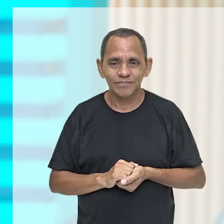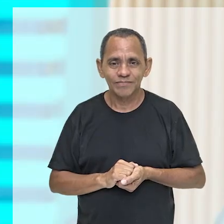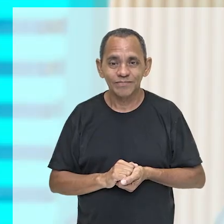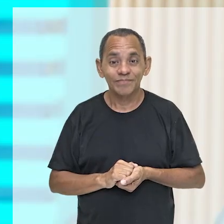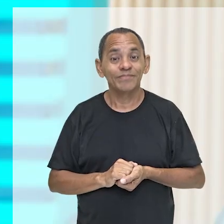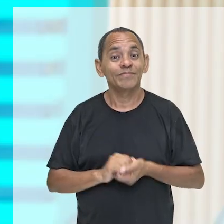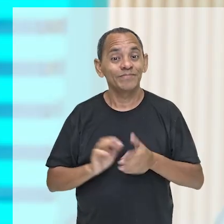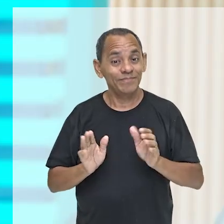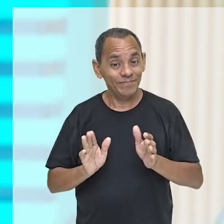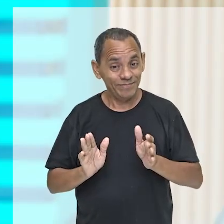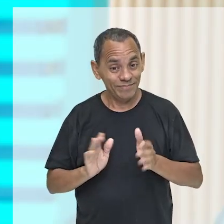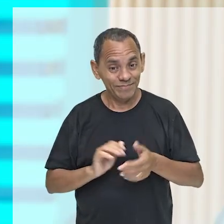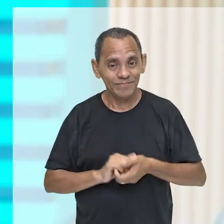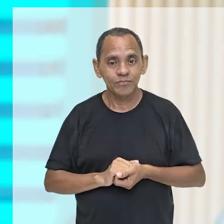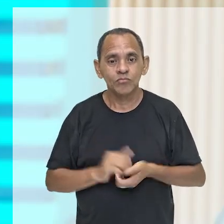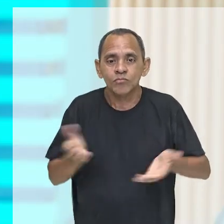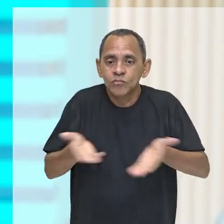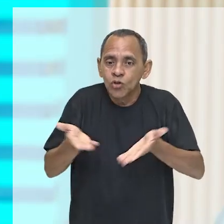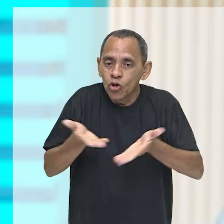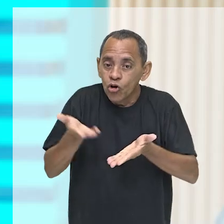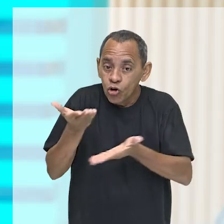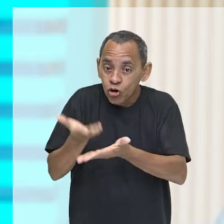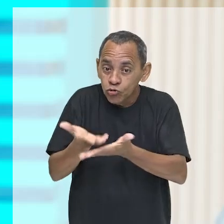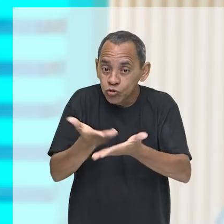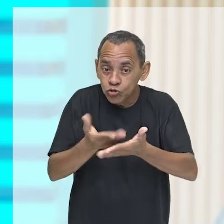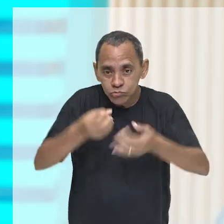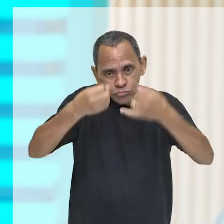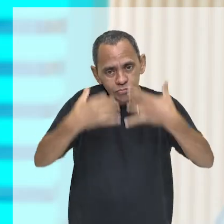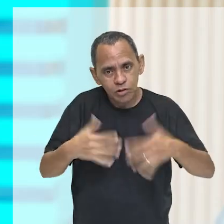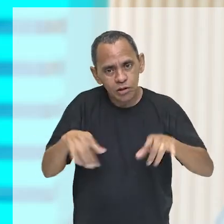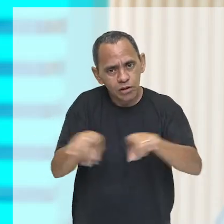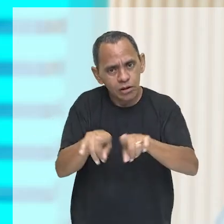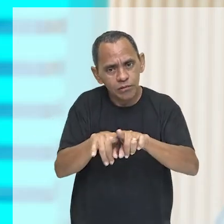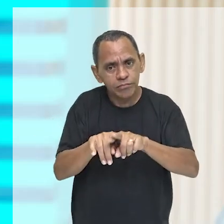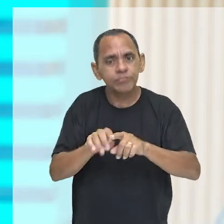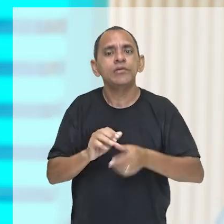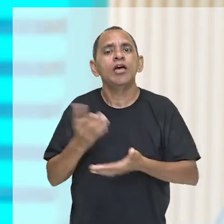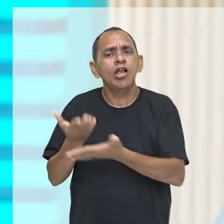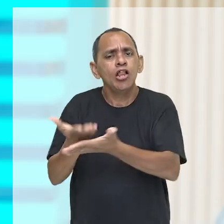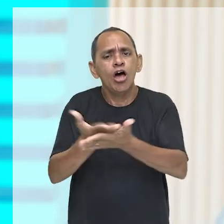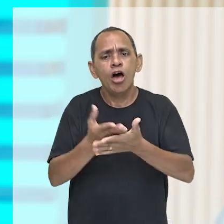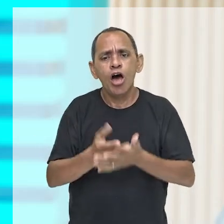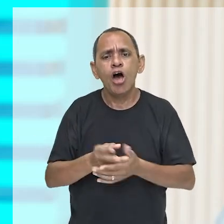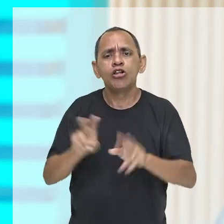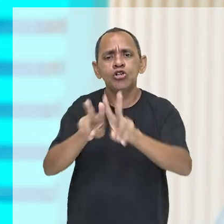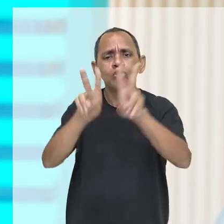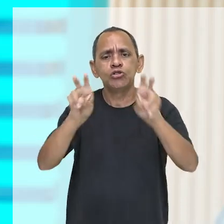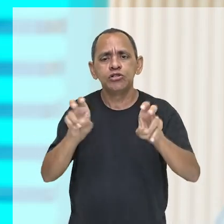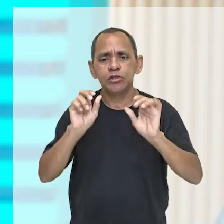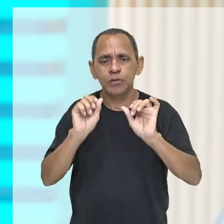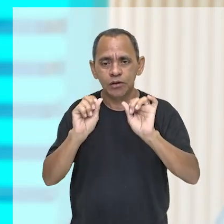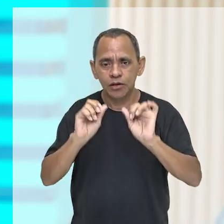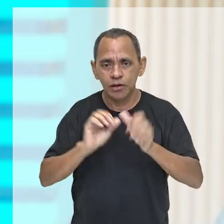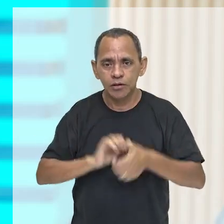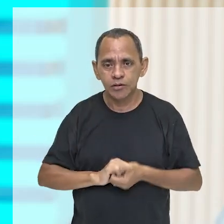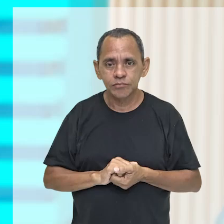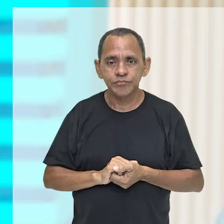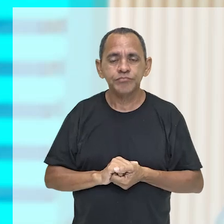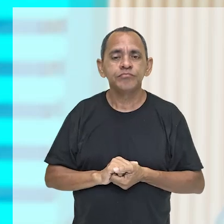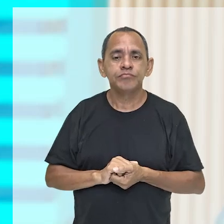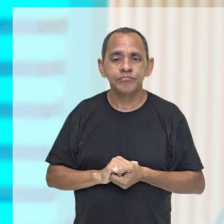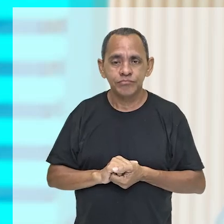Bom, gente, então hoje nós vamos falar nesta aula sobre um aspecto